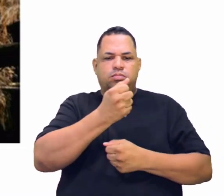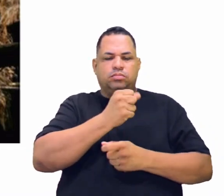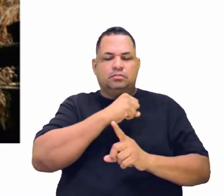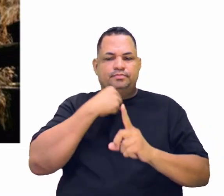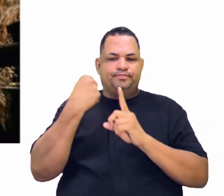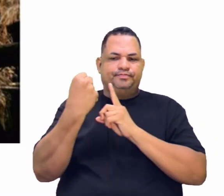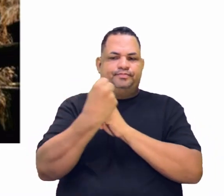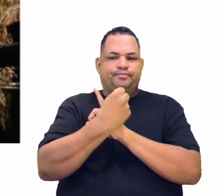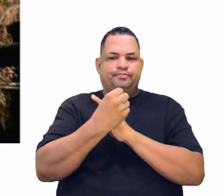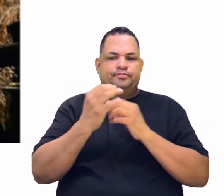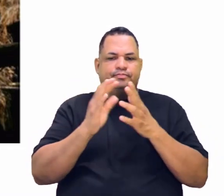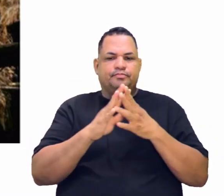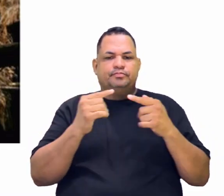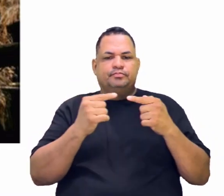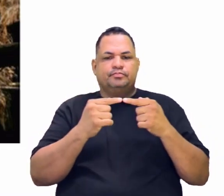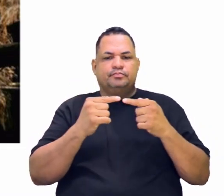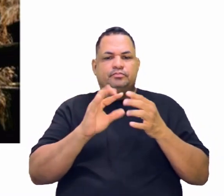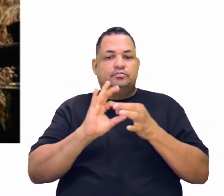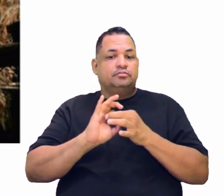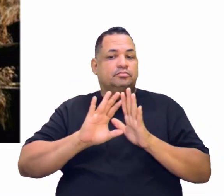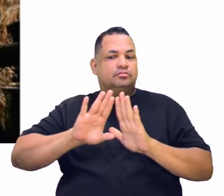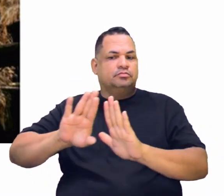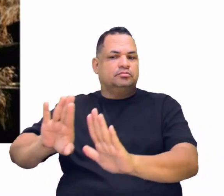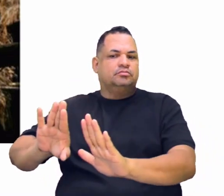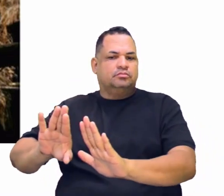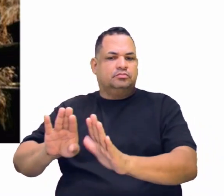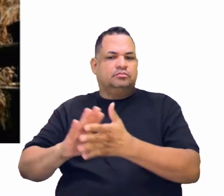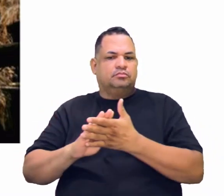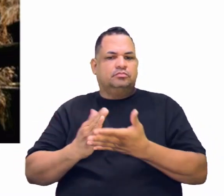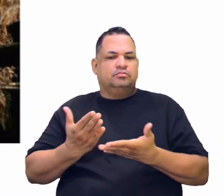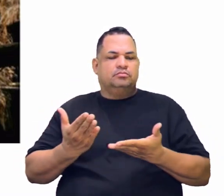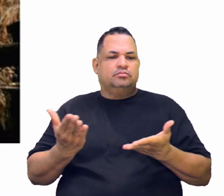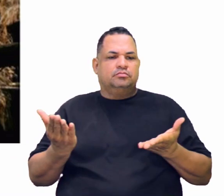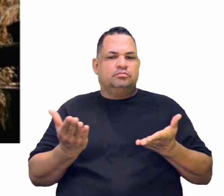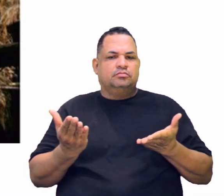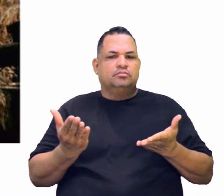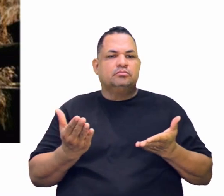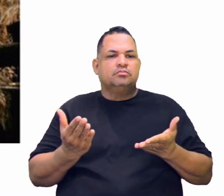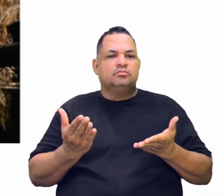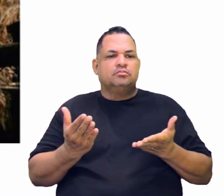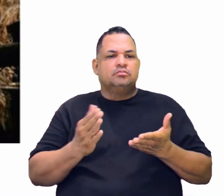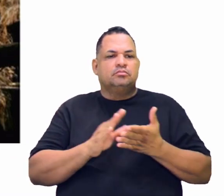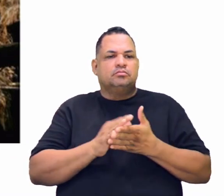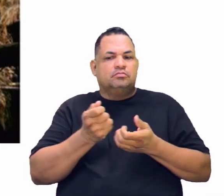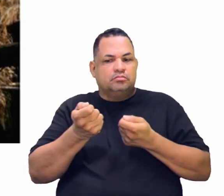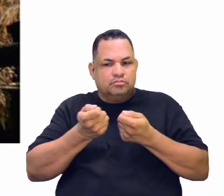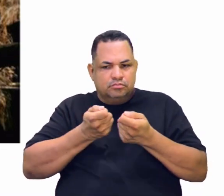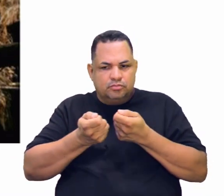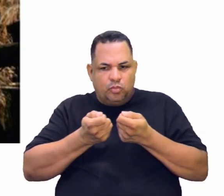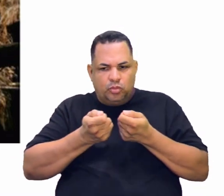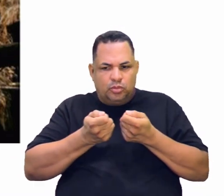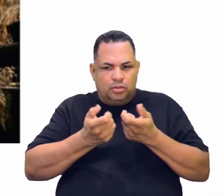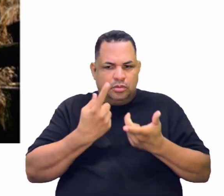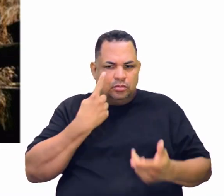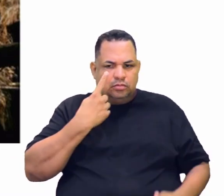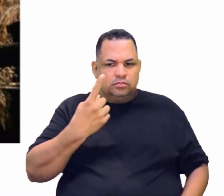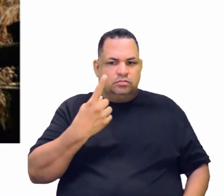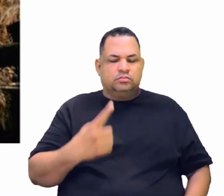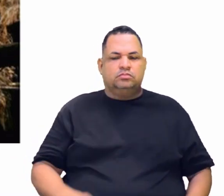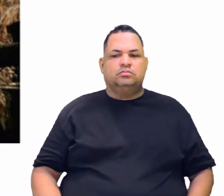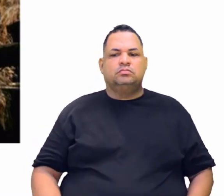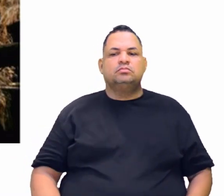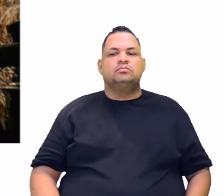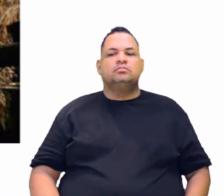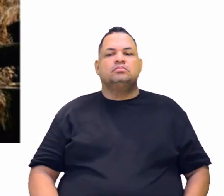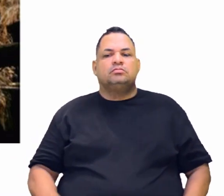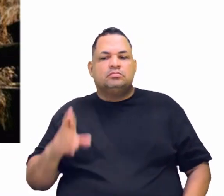Não. Contactou, deixa lá. Você só passa agora a monitorar eles. Tá